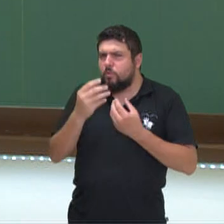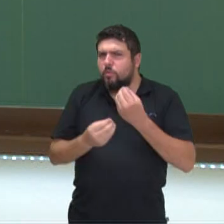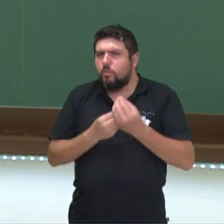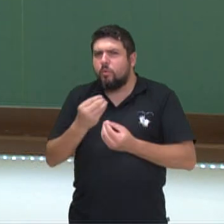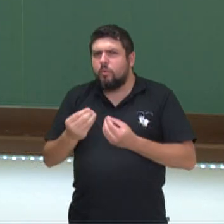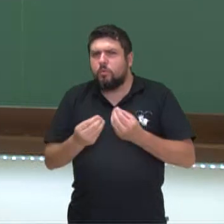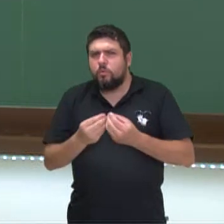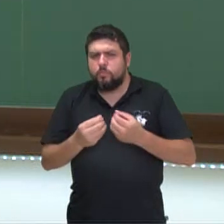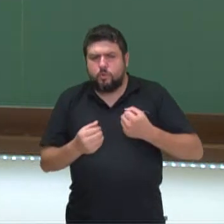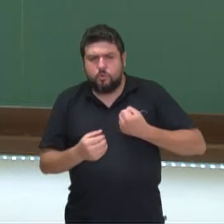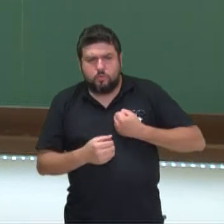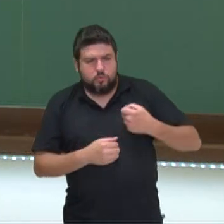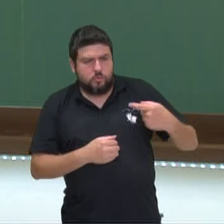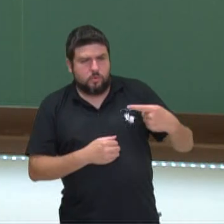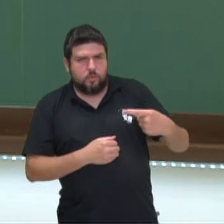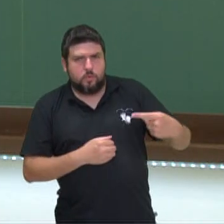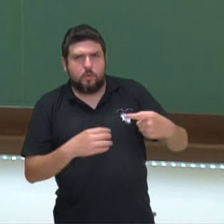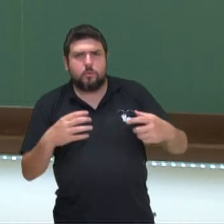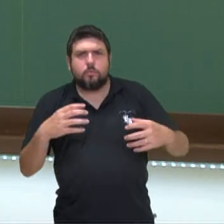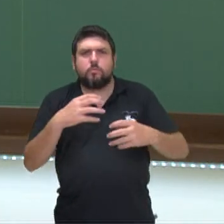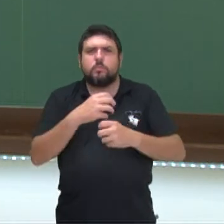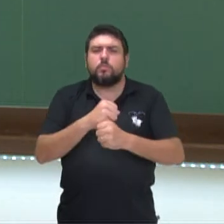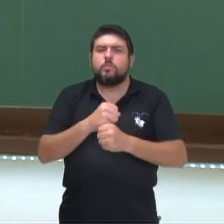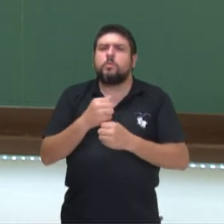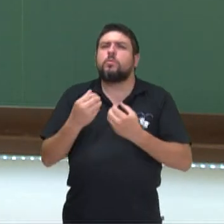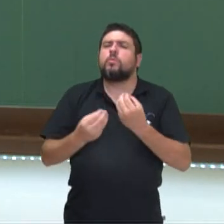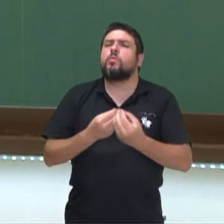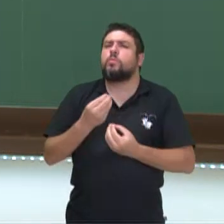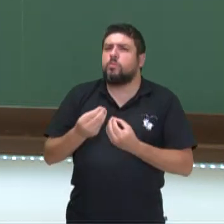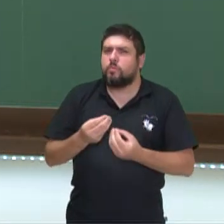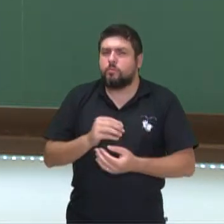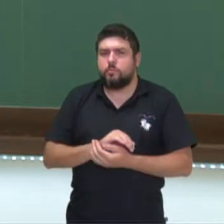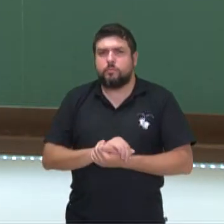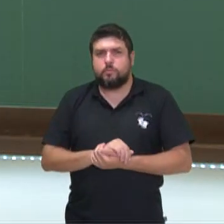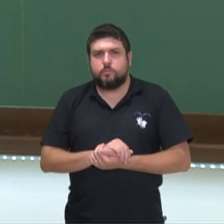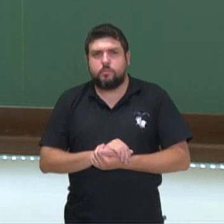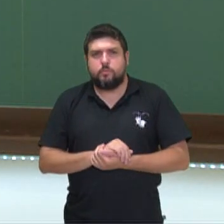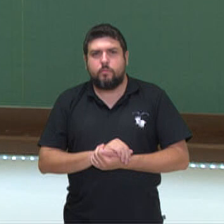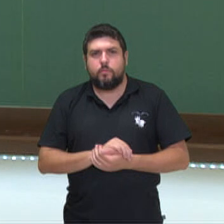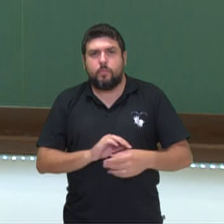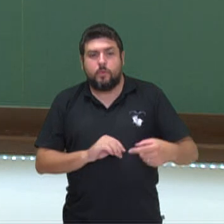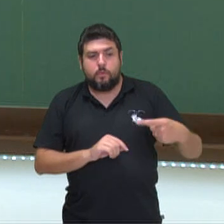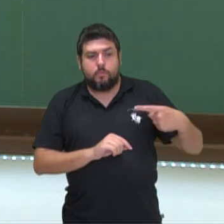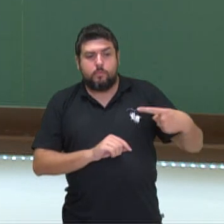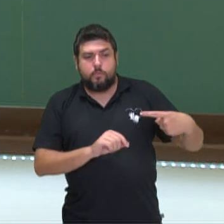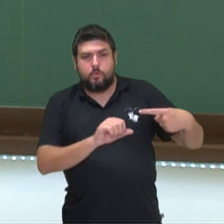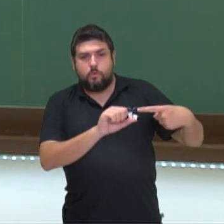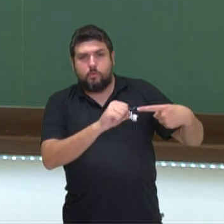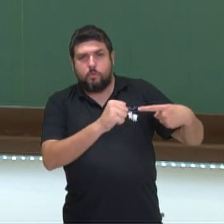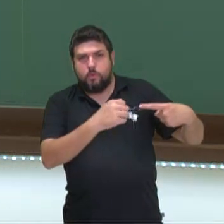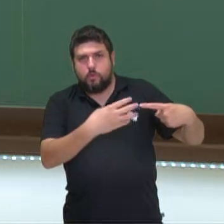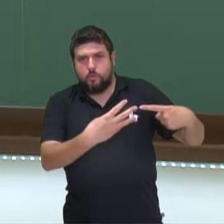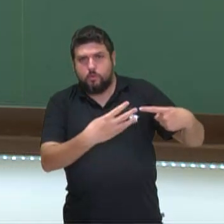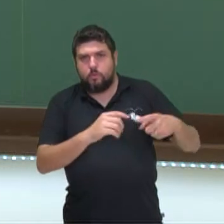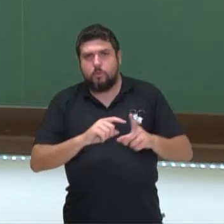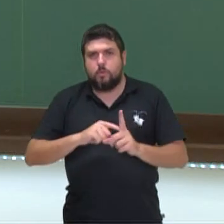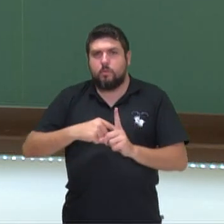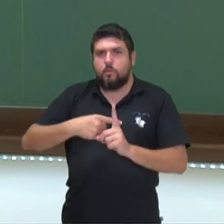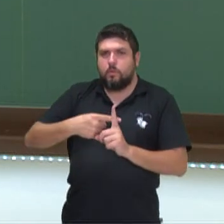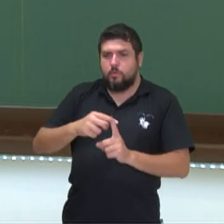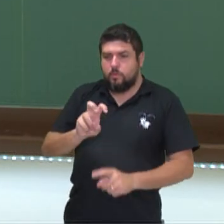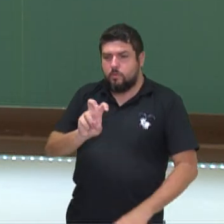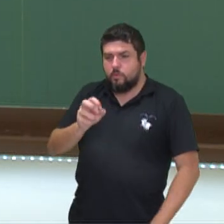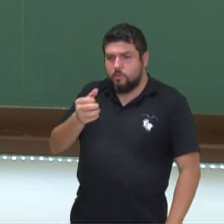números negativos, os números inteiros? Então, eu tenho menos 84 mais